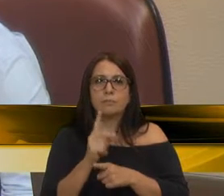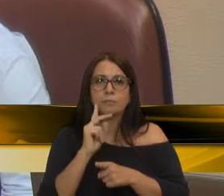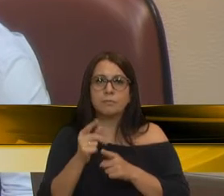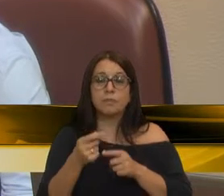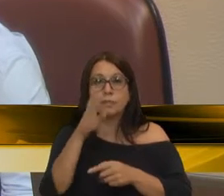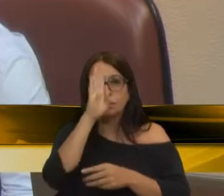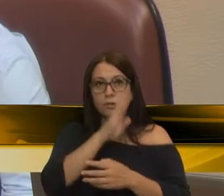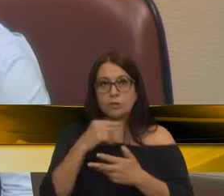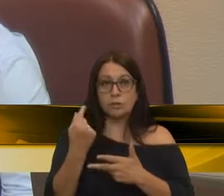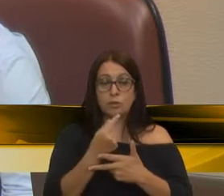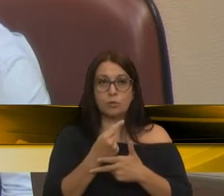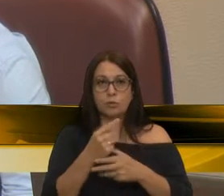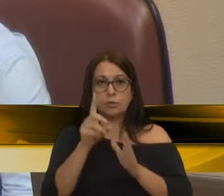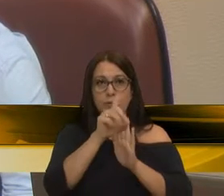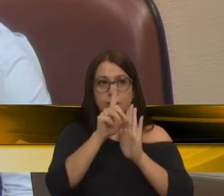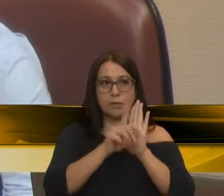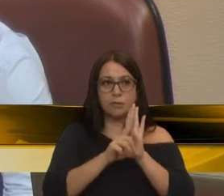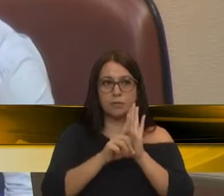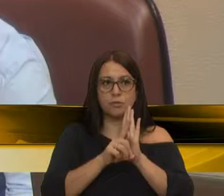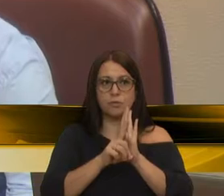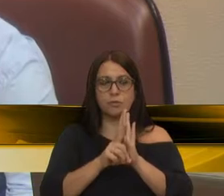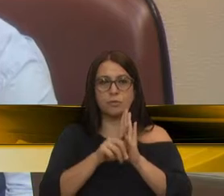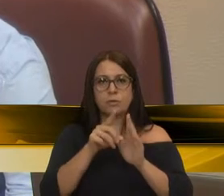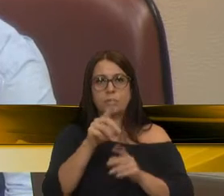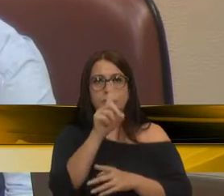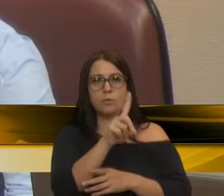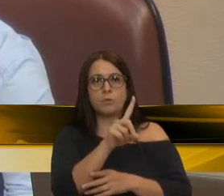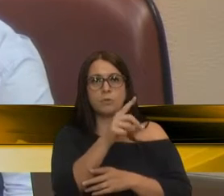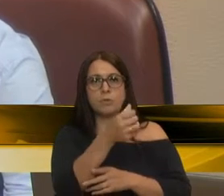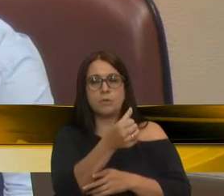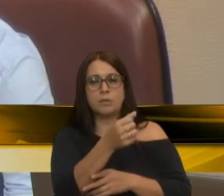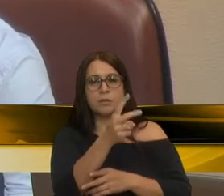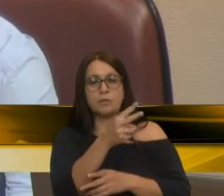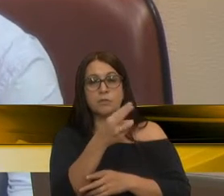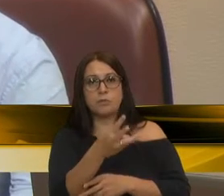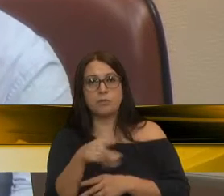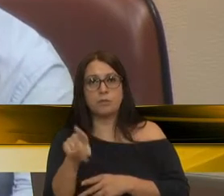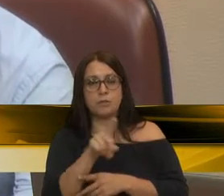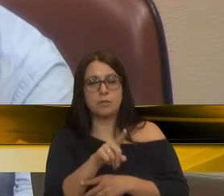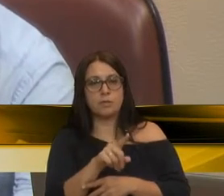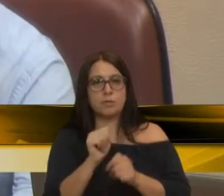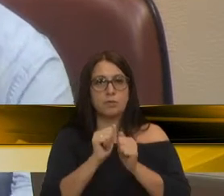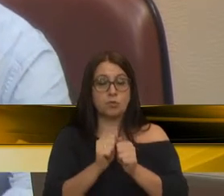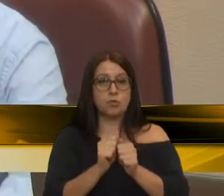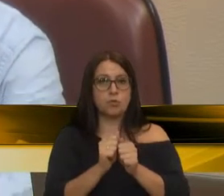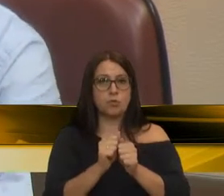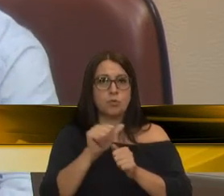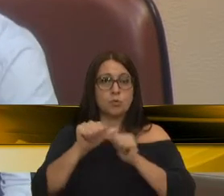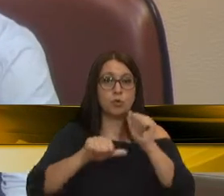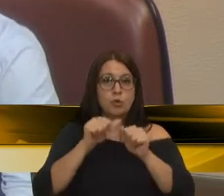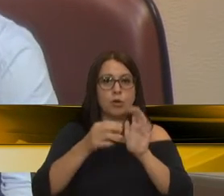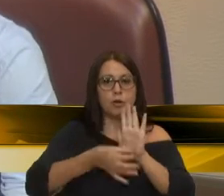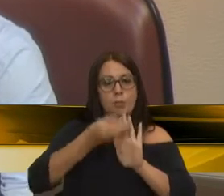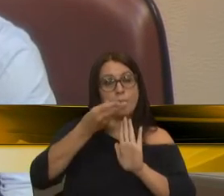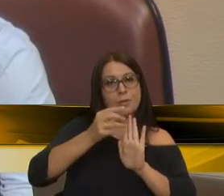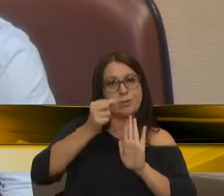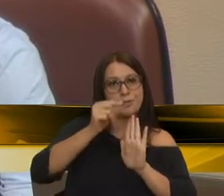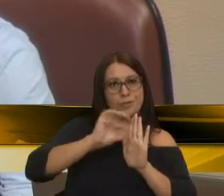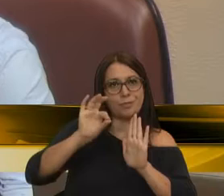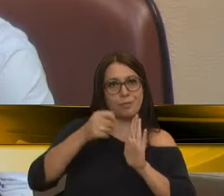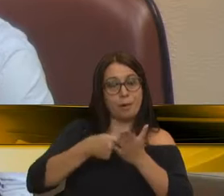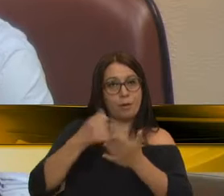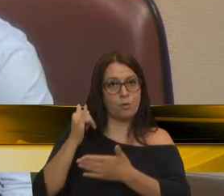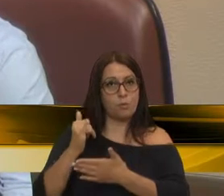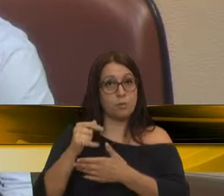do decreto municipal número 18.123 com conseqüente reajuste da tarifa a condenação